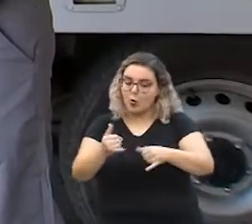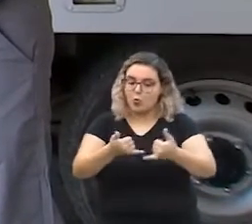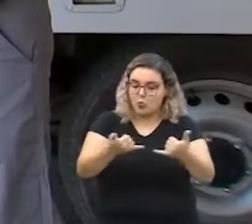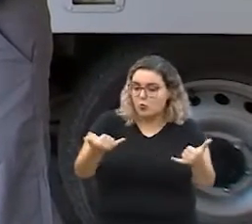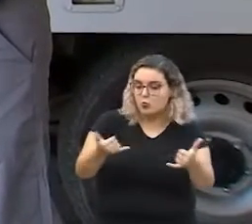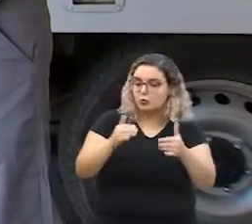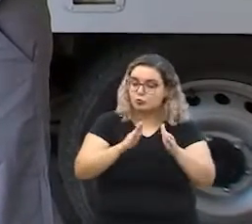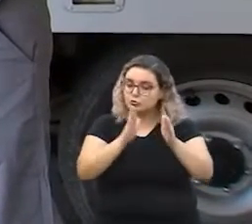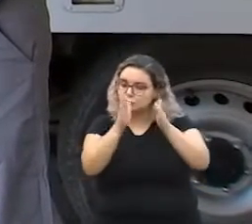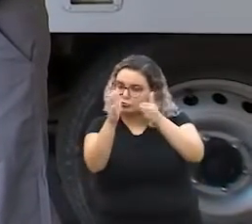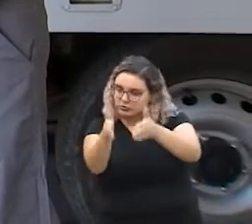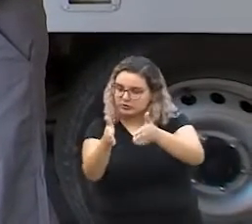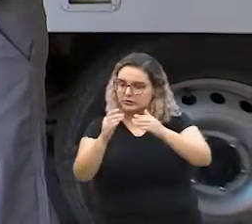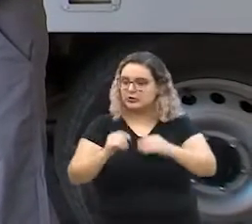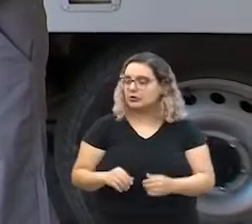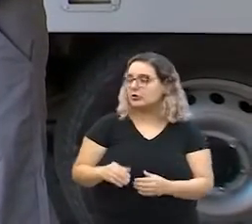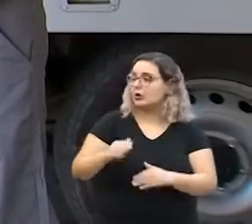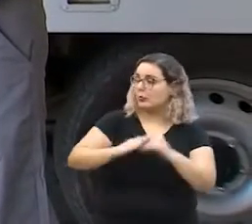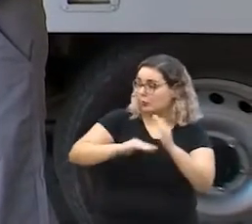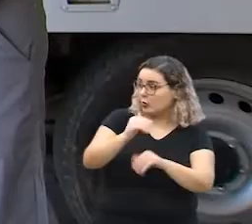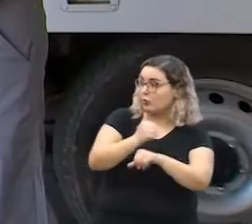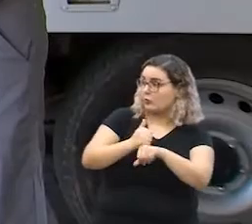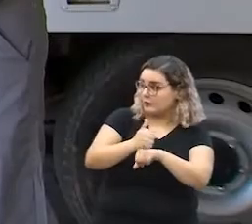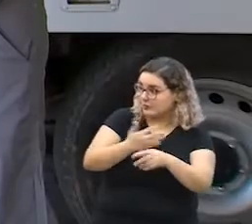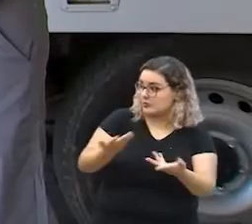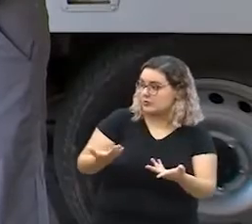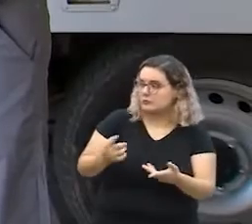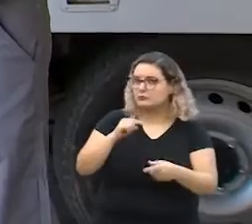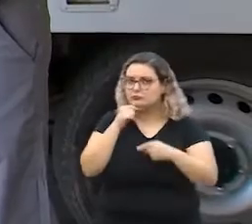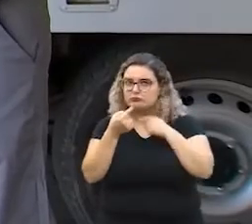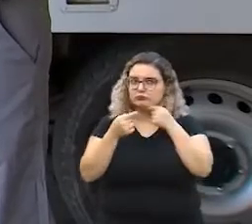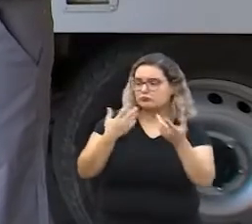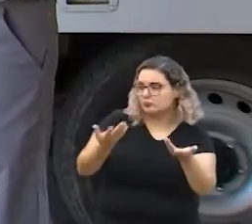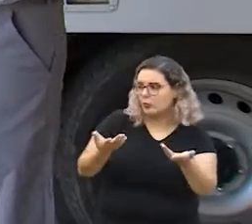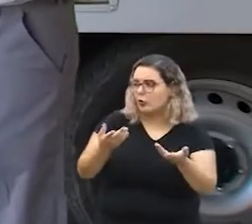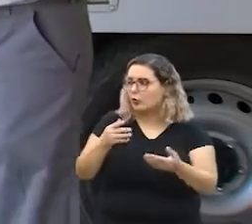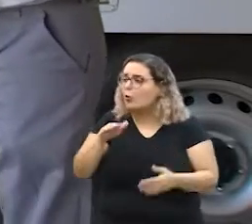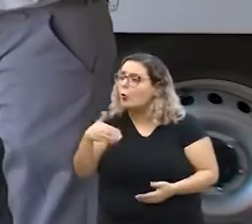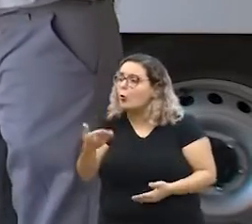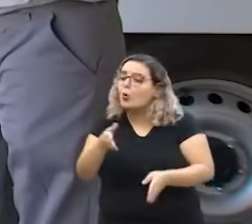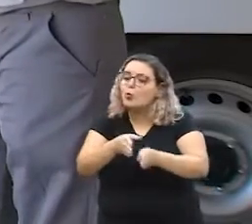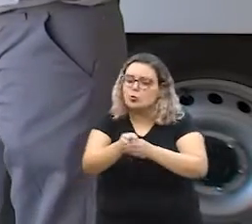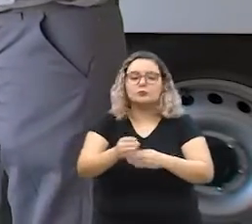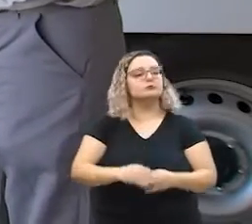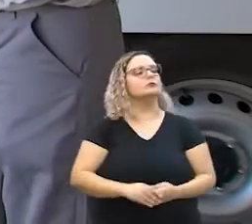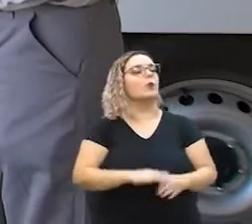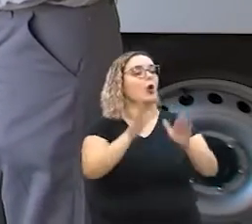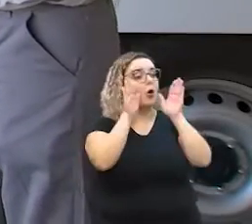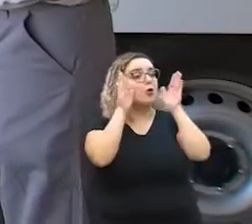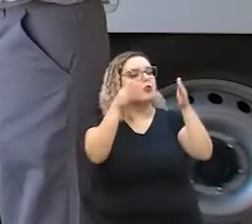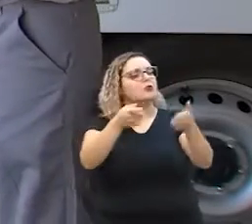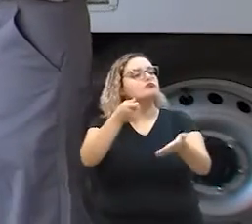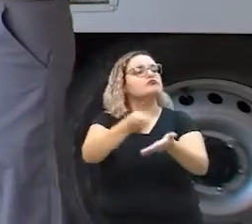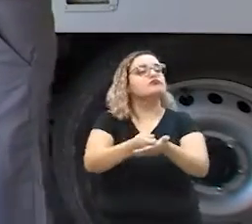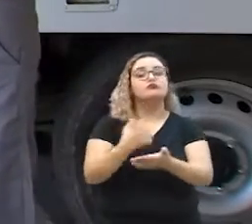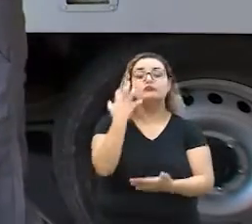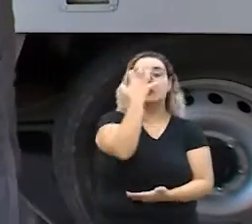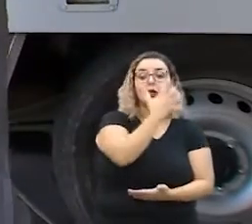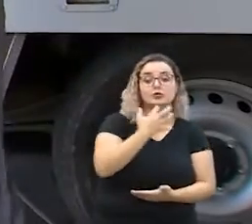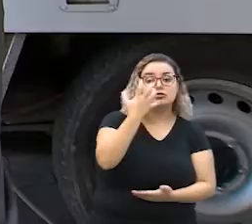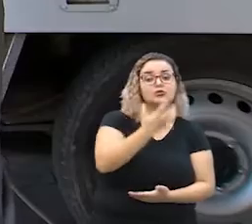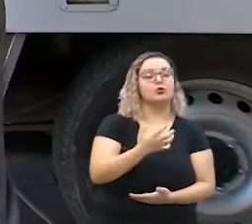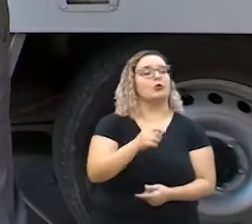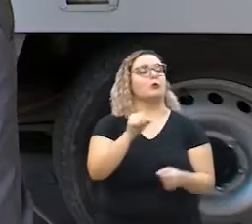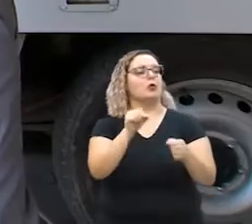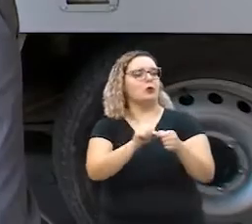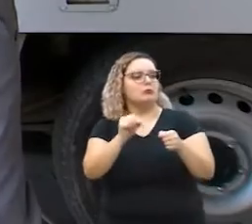essa profissão, o que você pode falar para o pessoal que está em dúvida? Olha, foco, determinação, paixão pelo que